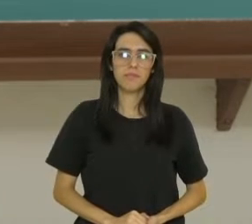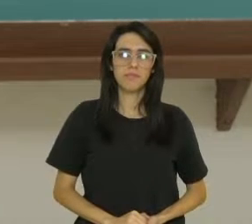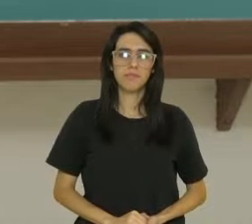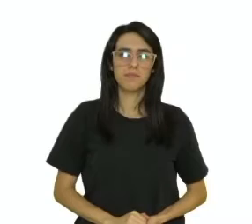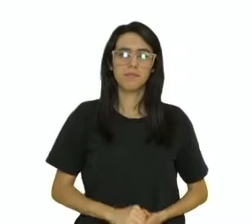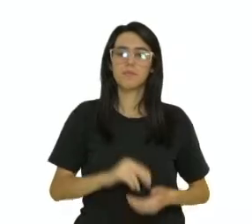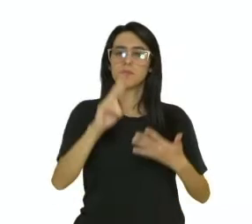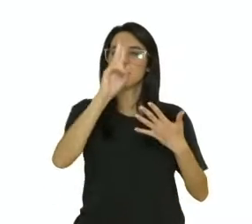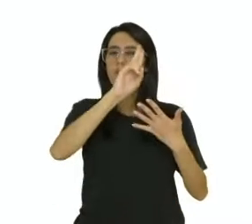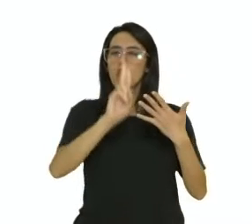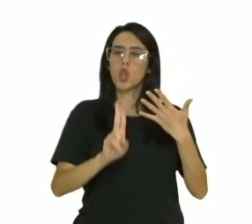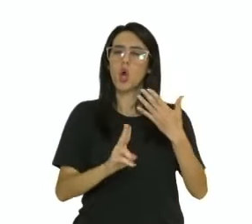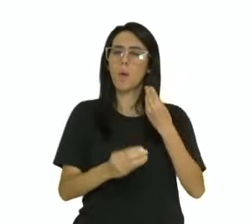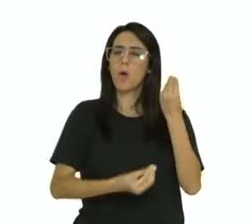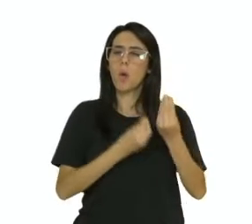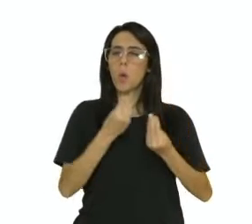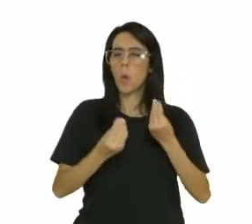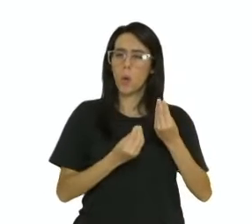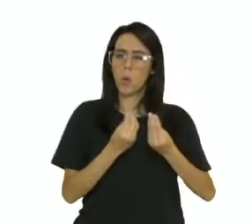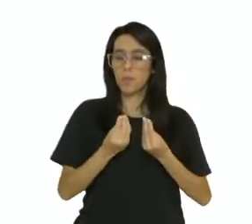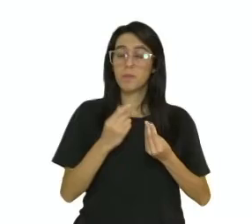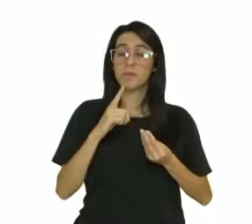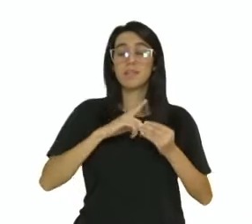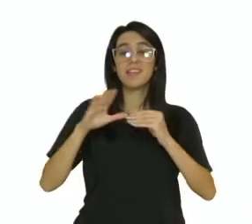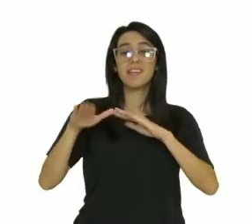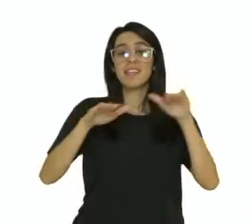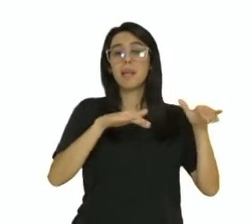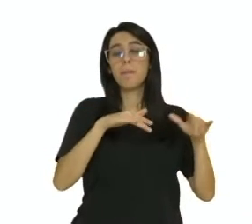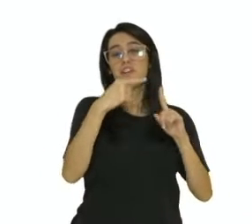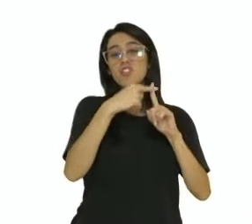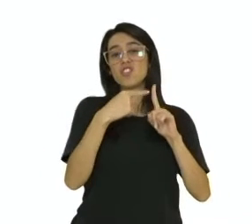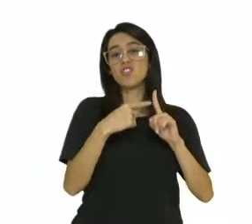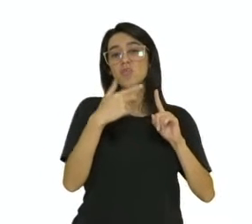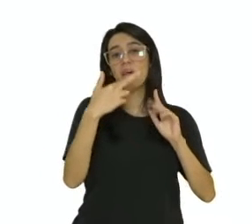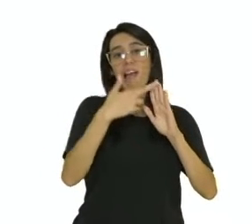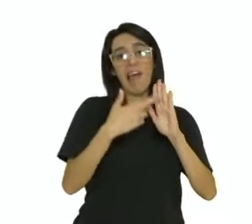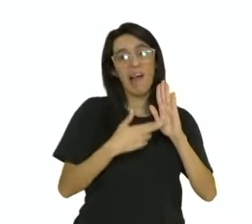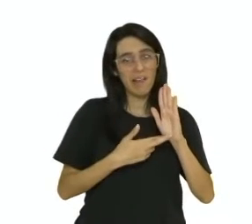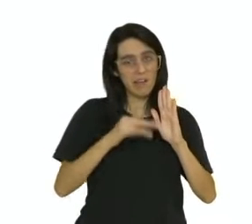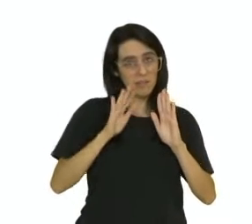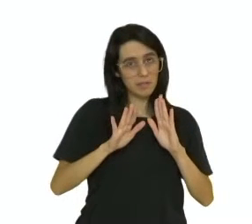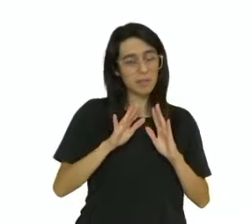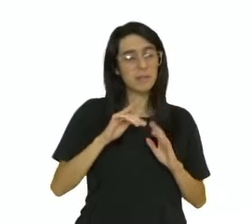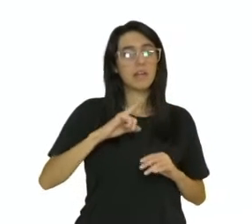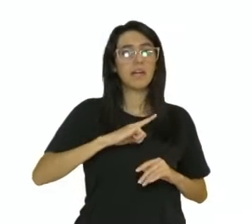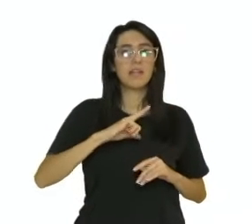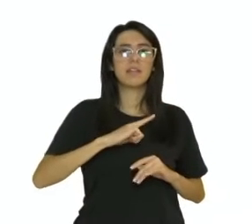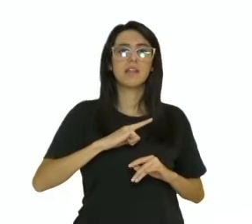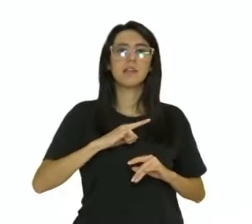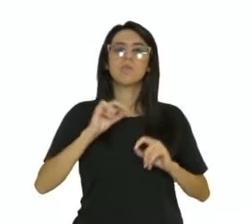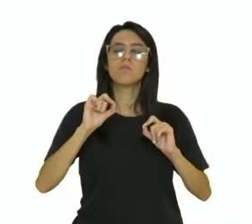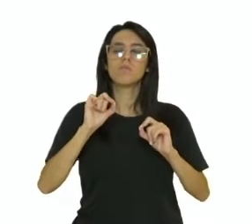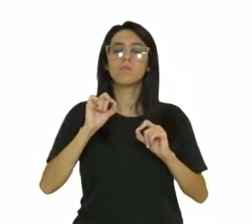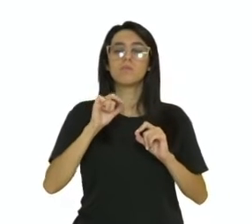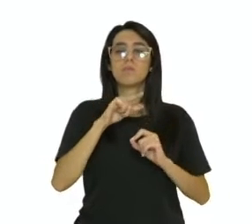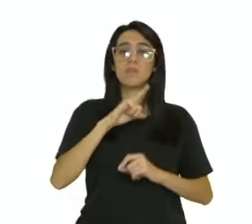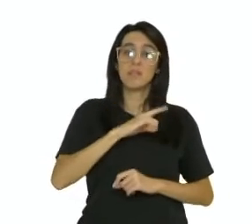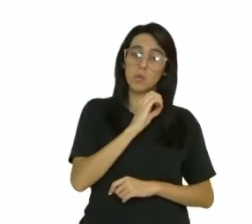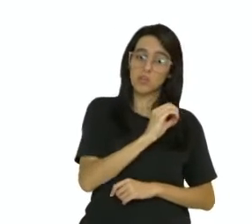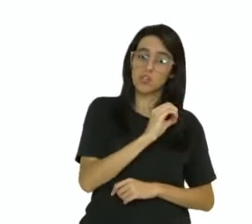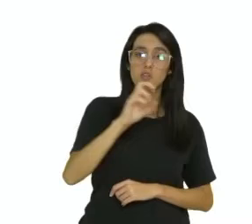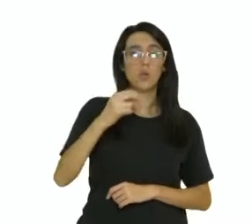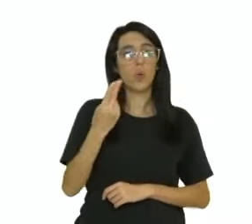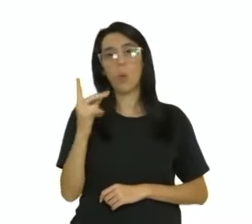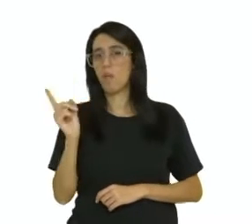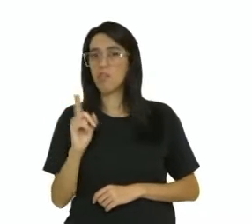A classificação, então, eles são classificados de acordo com alguns critérios e um deles é a presença ou ausência do oxigênio.